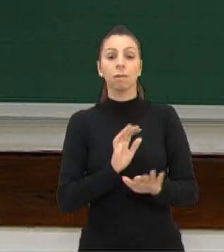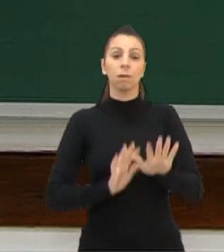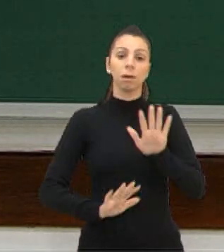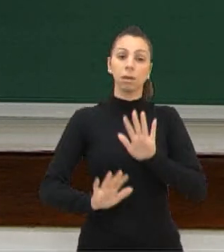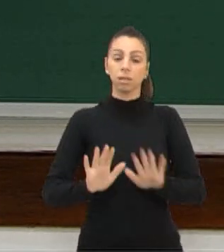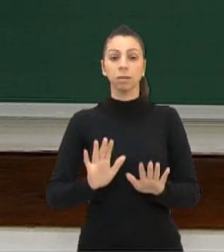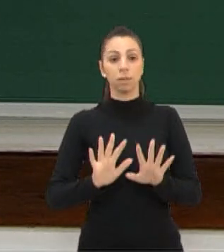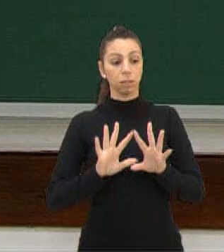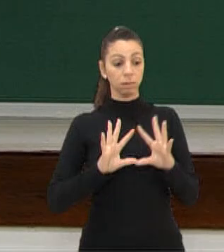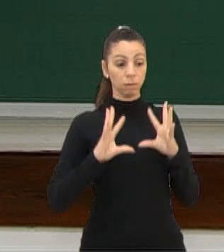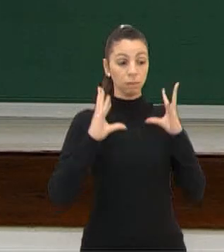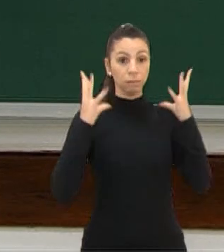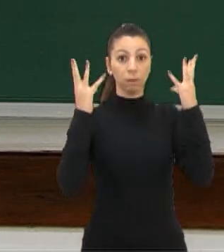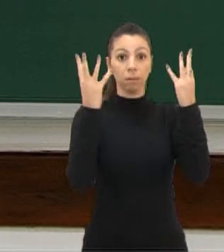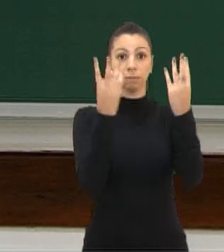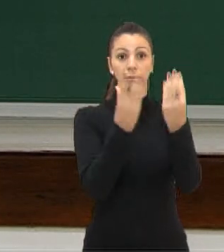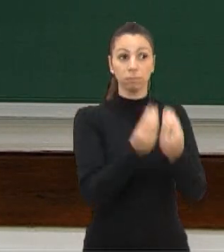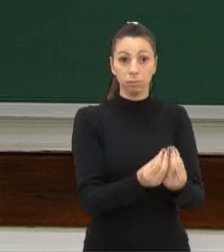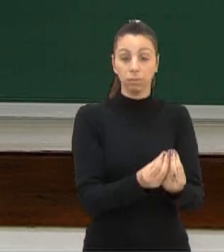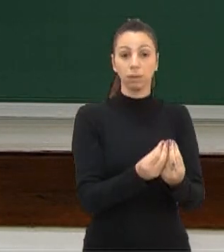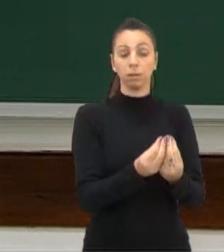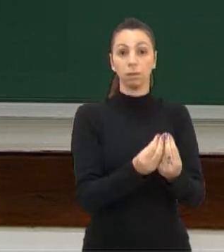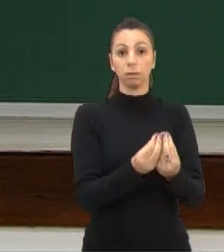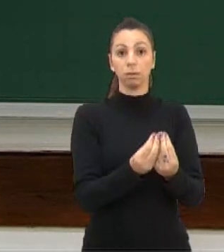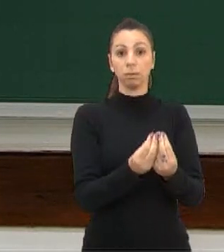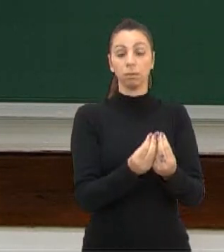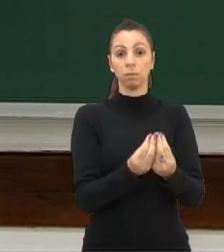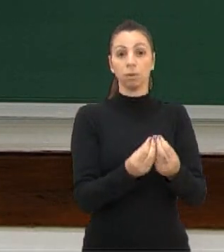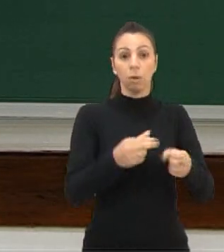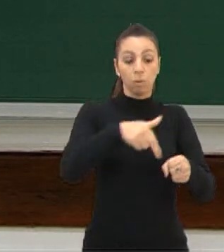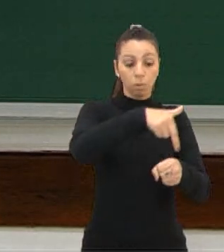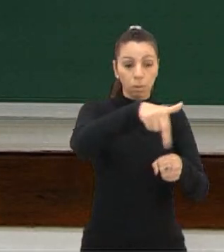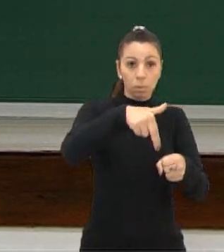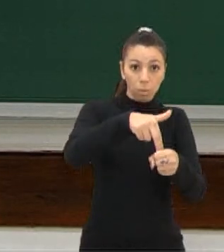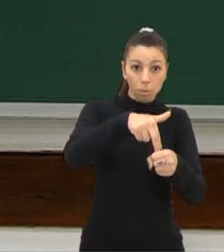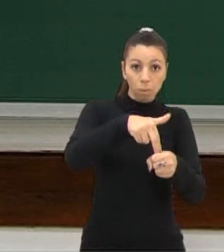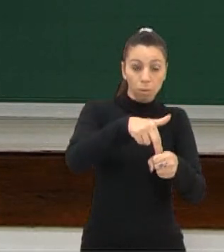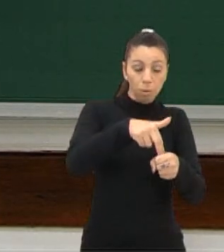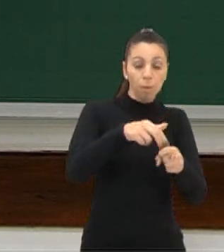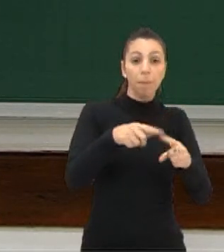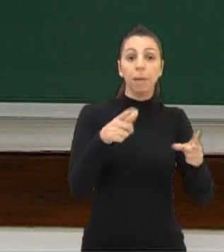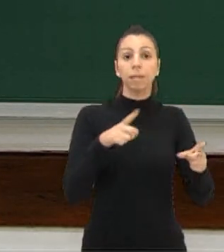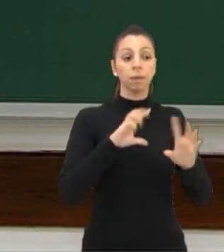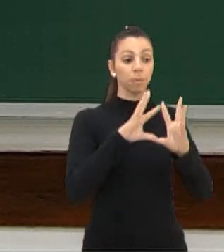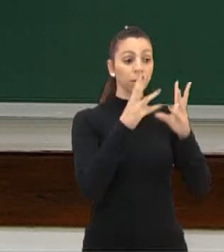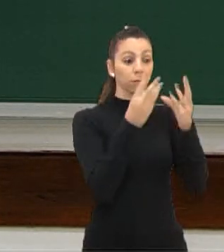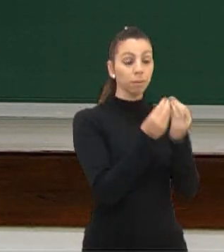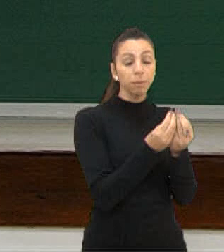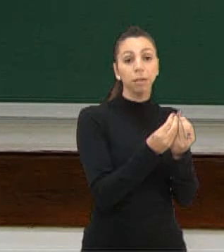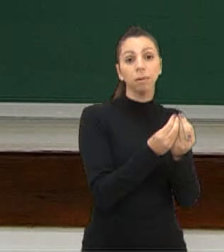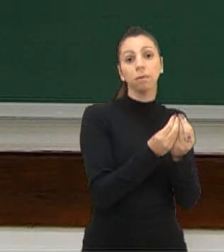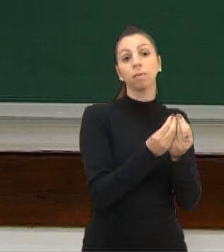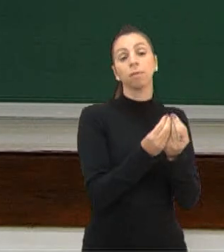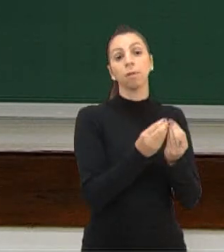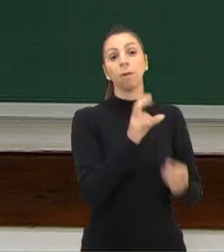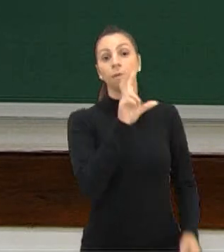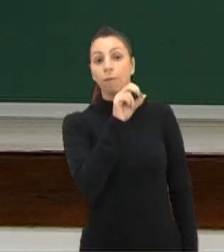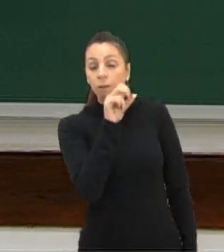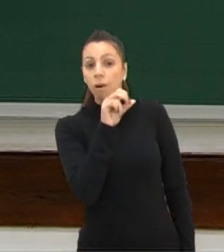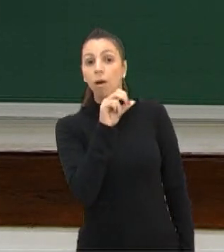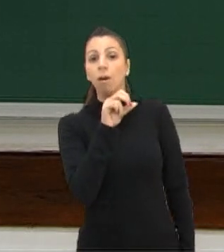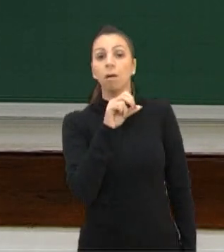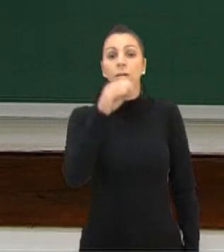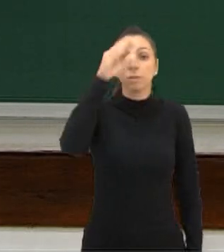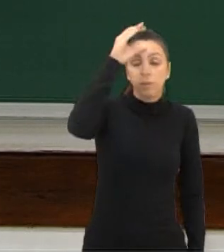você não tem uma família nuclear, mas você tem uma família extensa. Avós, tios, primos, até mesmo